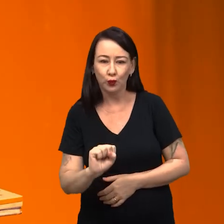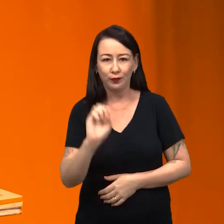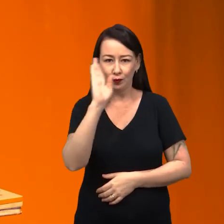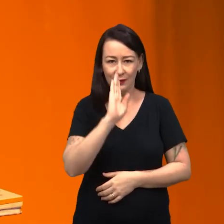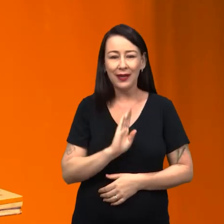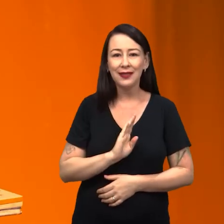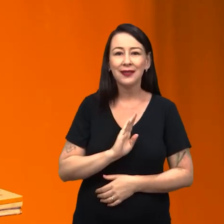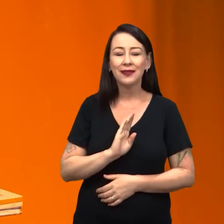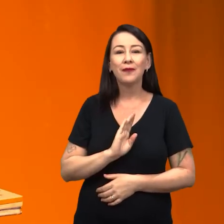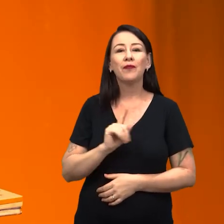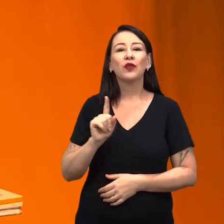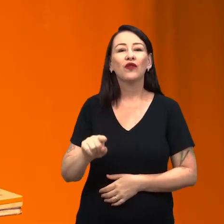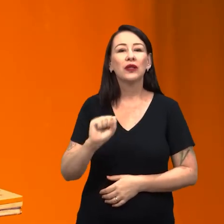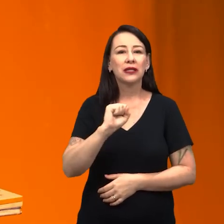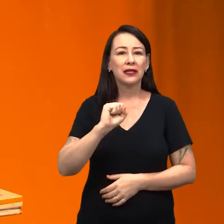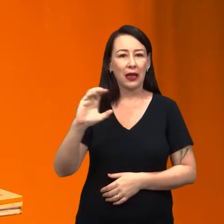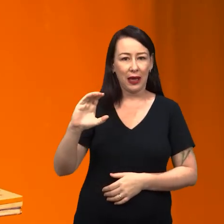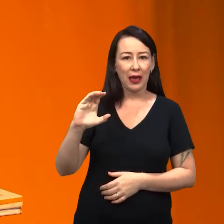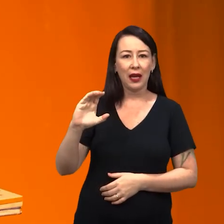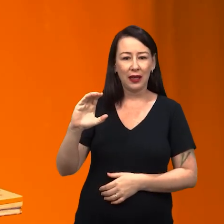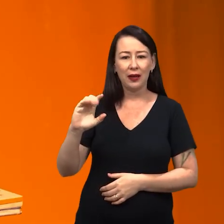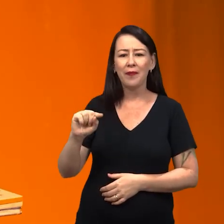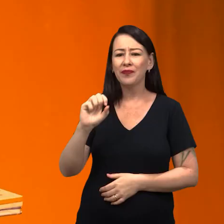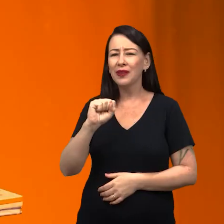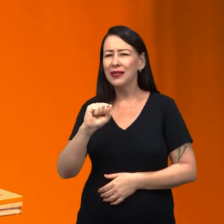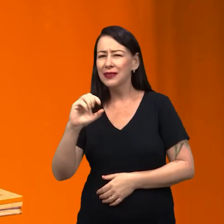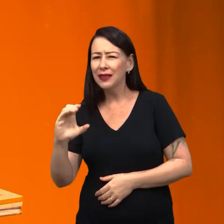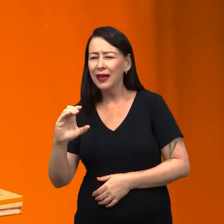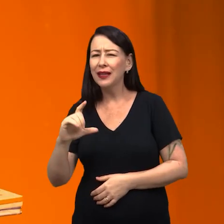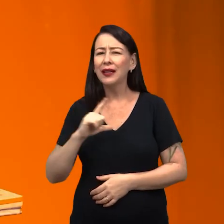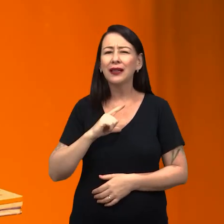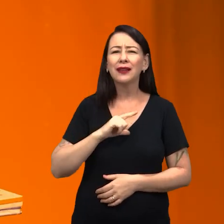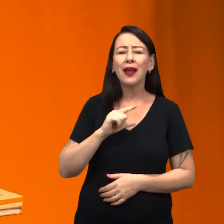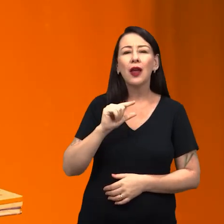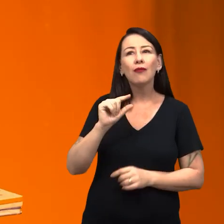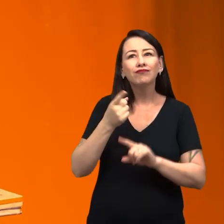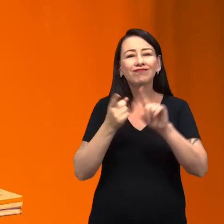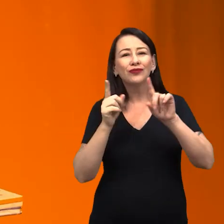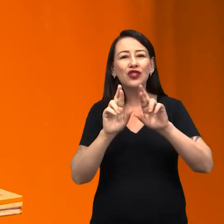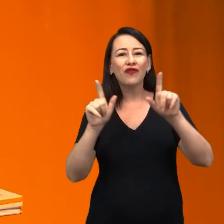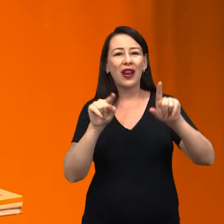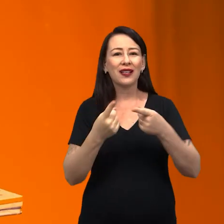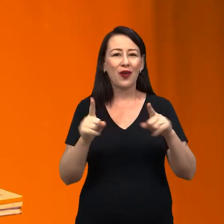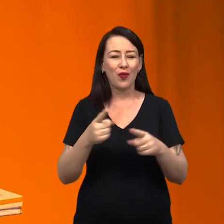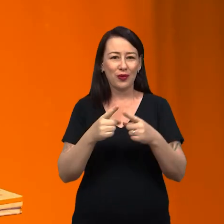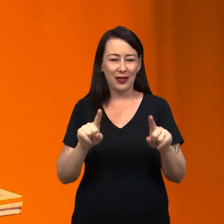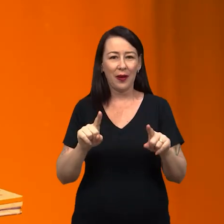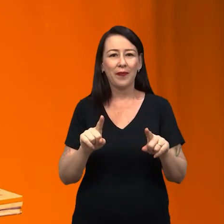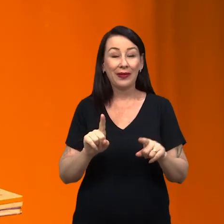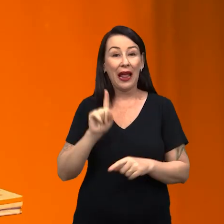exemplo, em Santa Catarina, eu encontrei uma variante dessa cantiga, desse acalanto que eu cantei para vocês. Lá eles